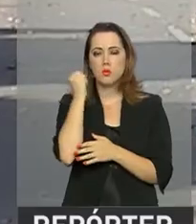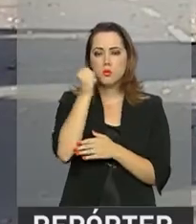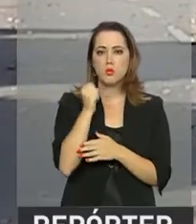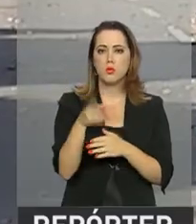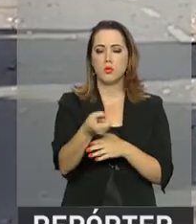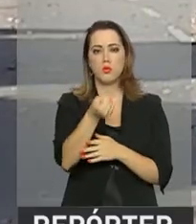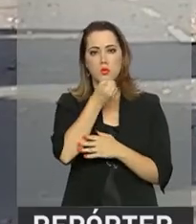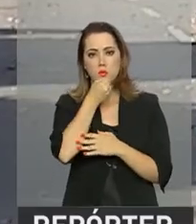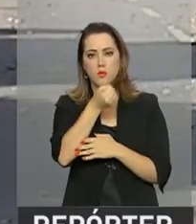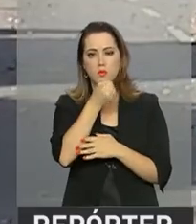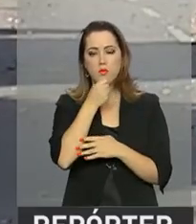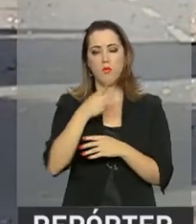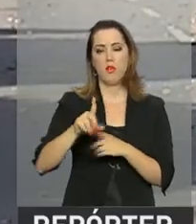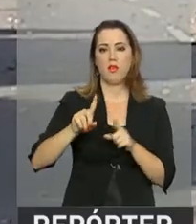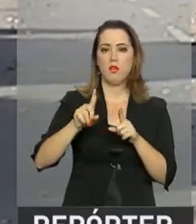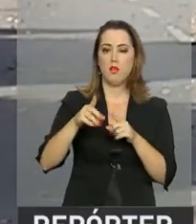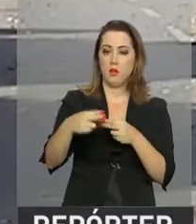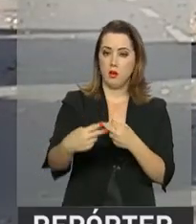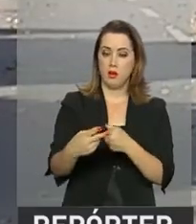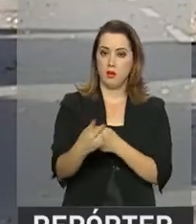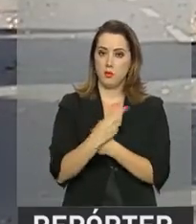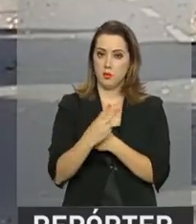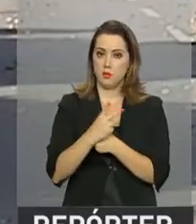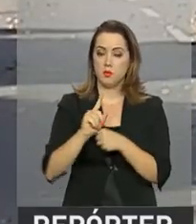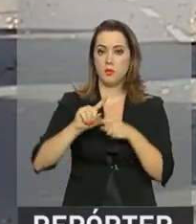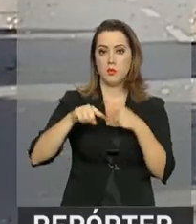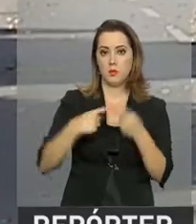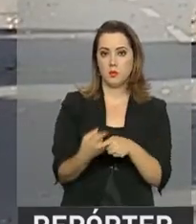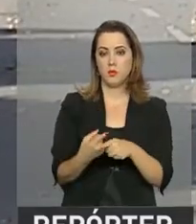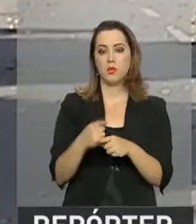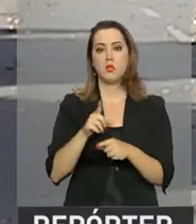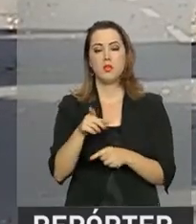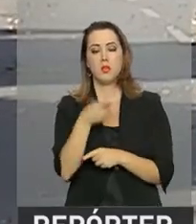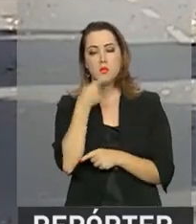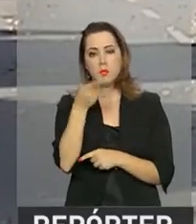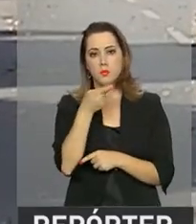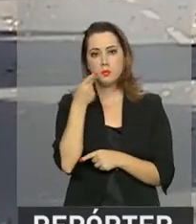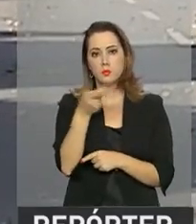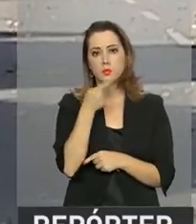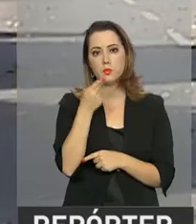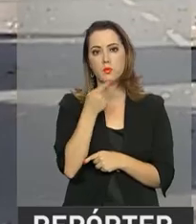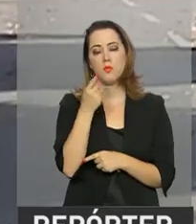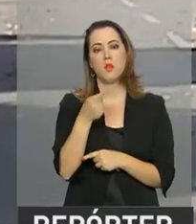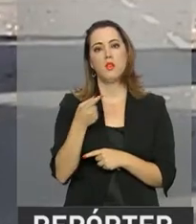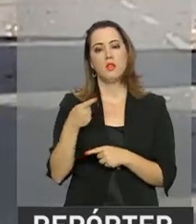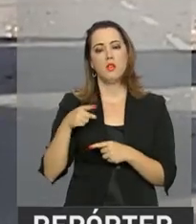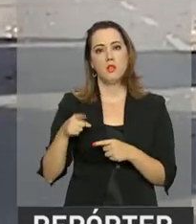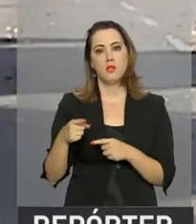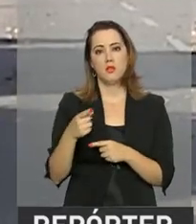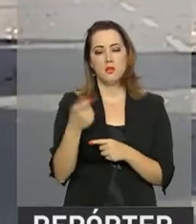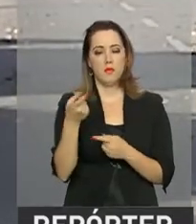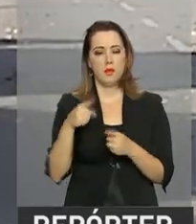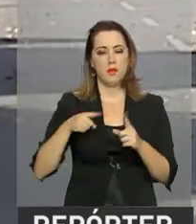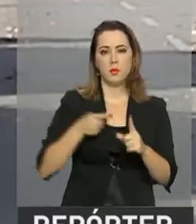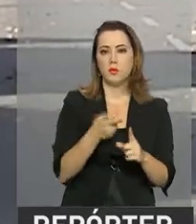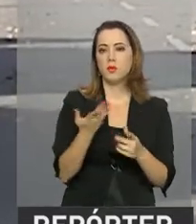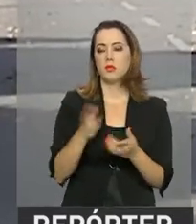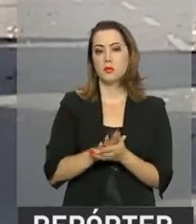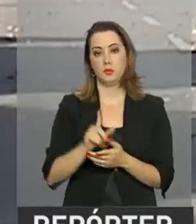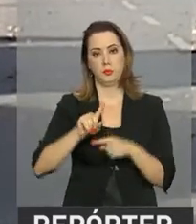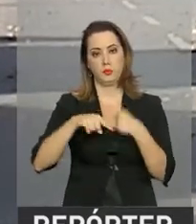falar pela defesa e dois pela acusação em seguida o presidente do Supremo Tribunal Federal Ministro Ricardo lewandovski